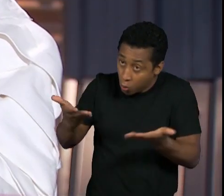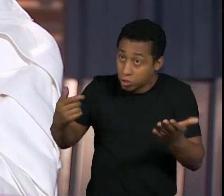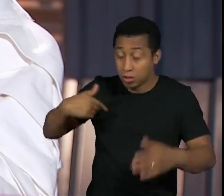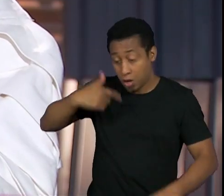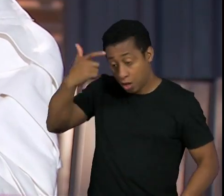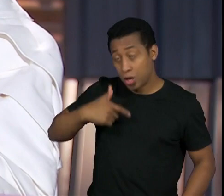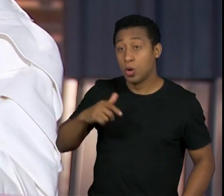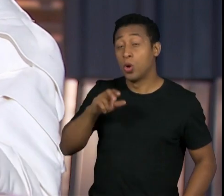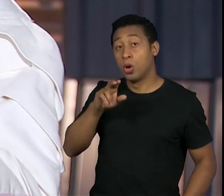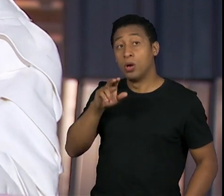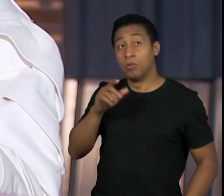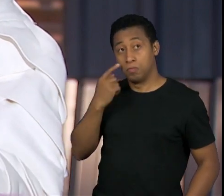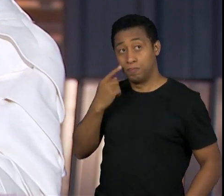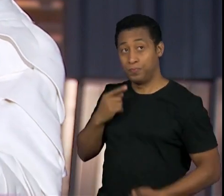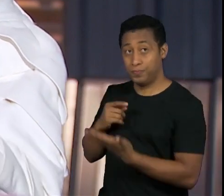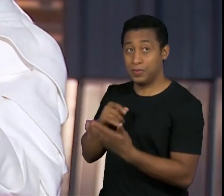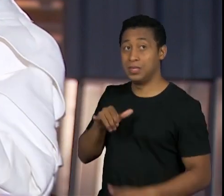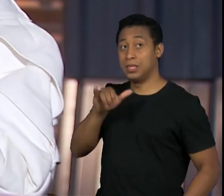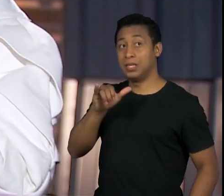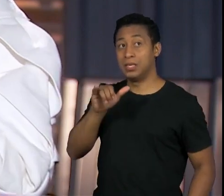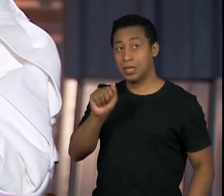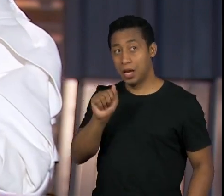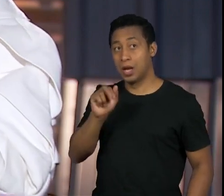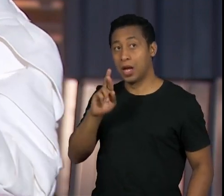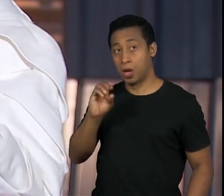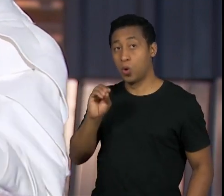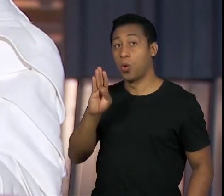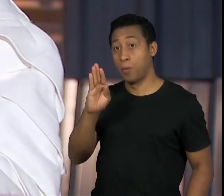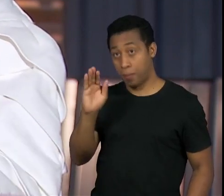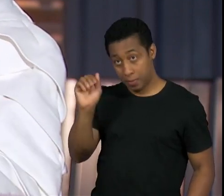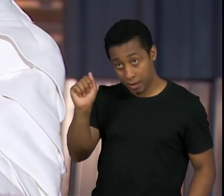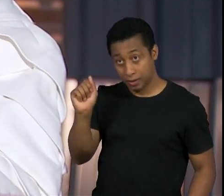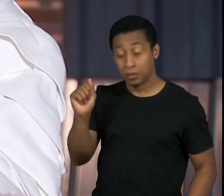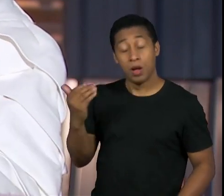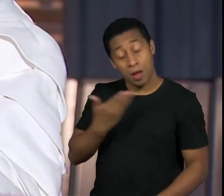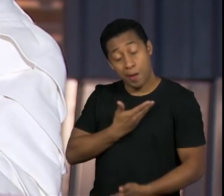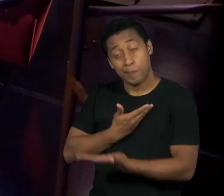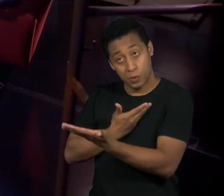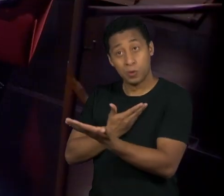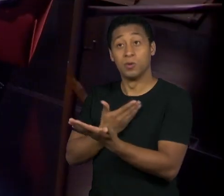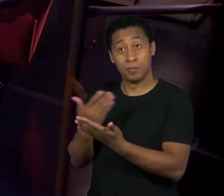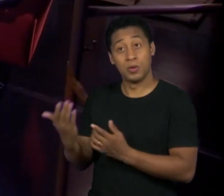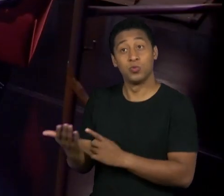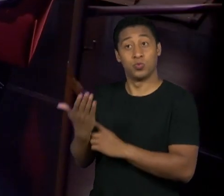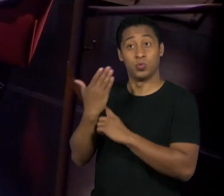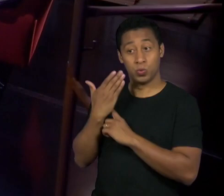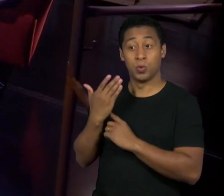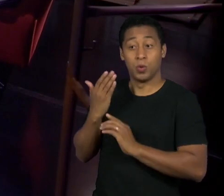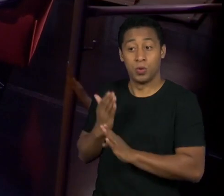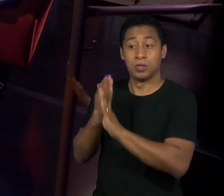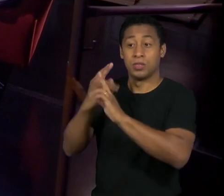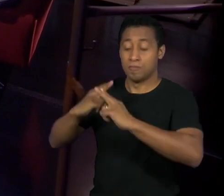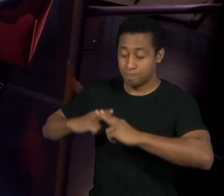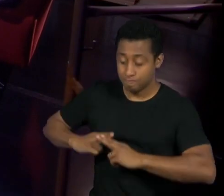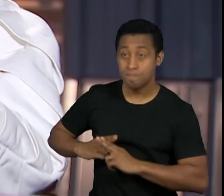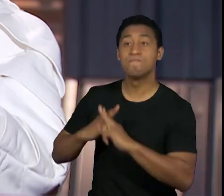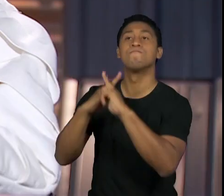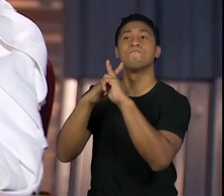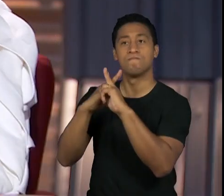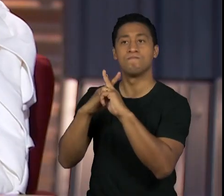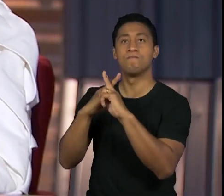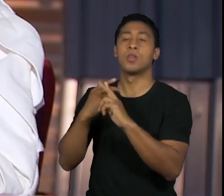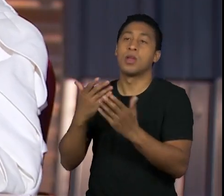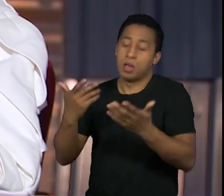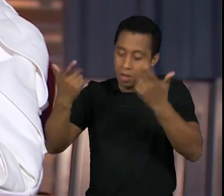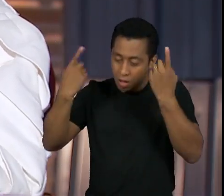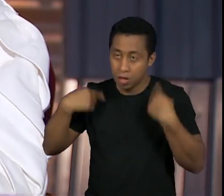um terreiro de candomblé, filha de santo de um grande amigo de 20 anos atrás. Eu estou de resguardo religioso, até por isso